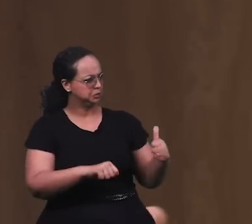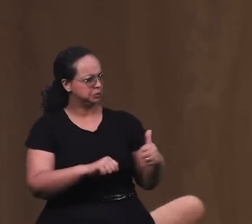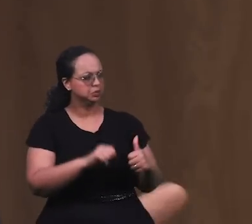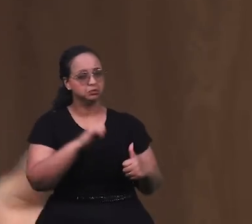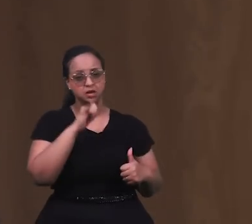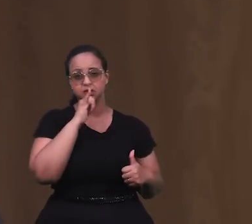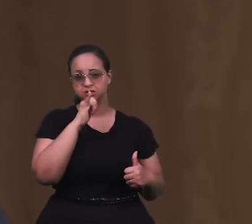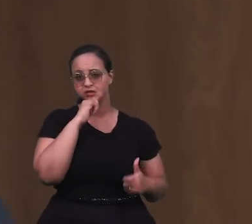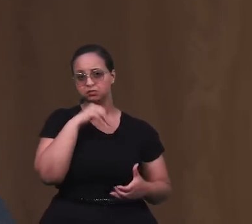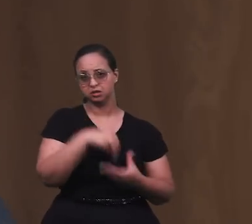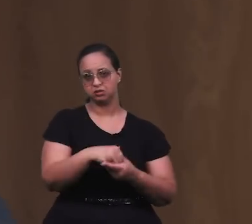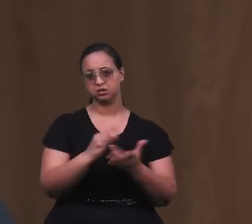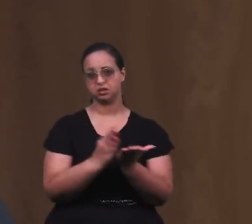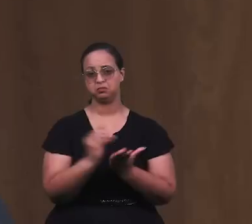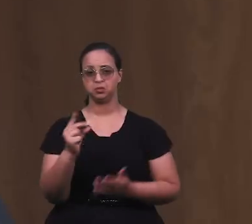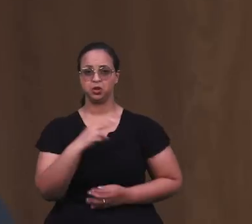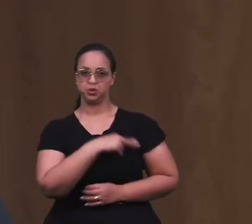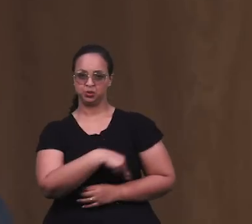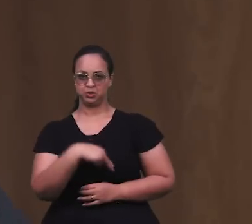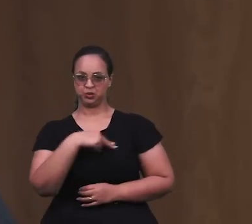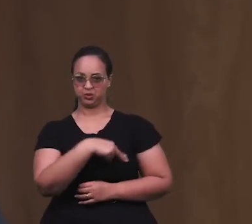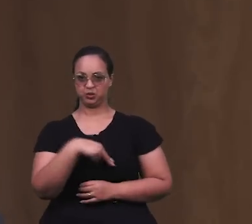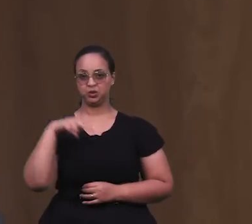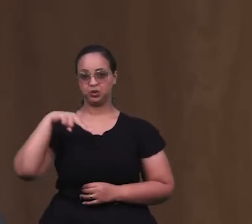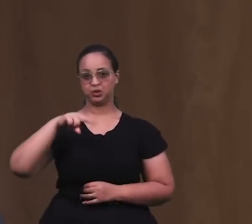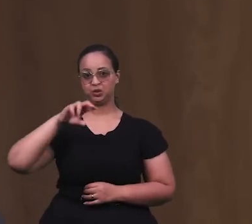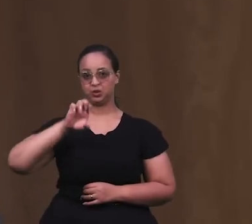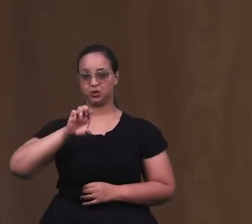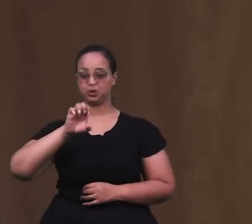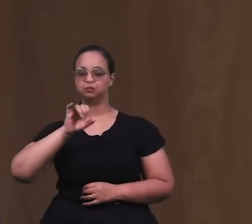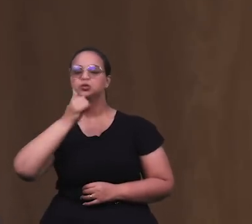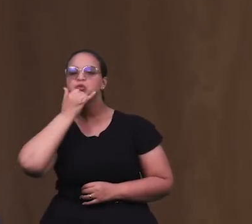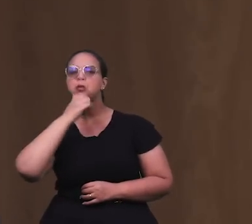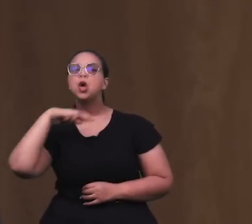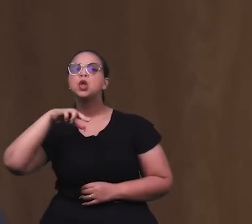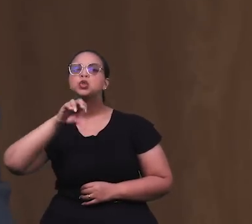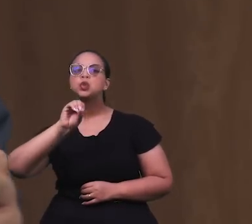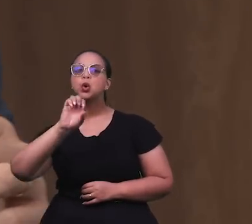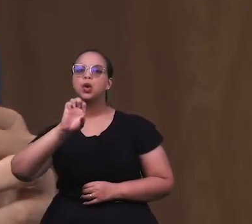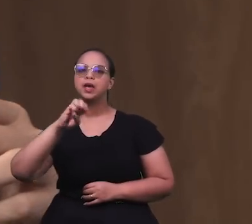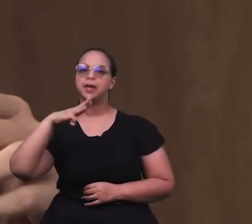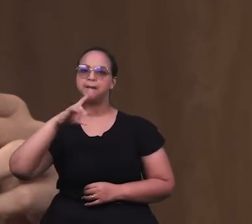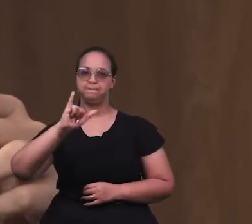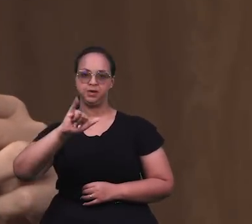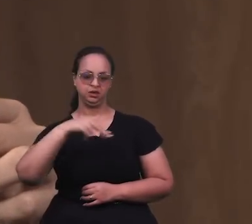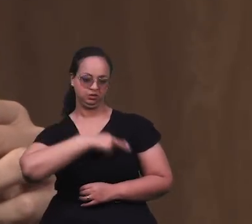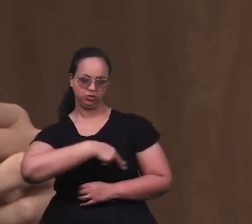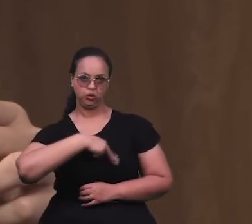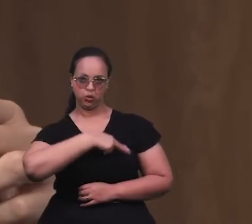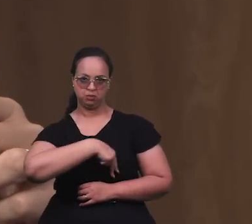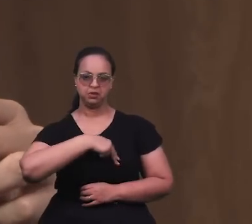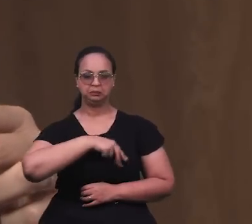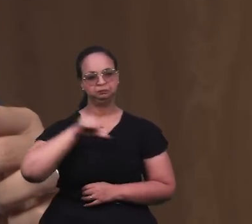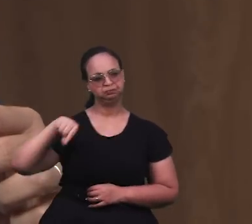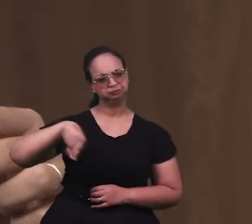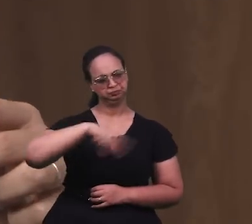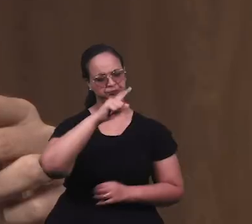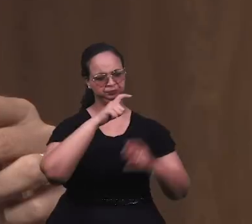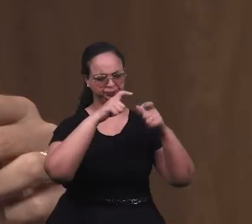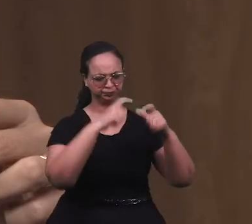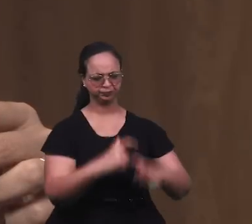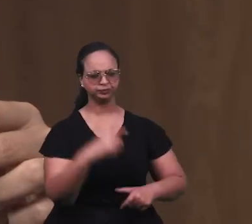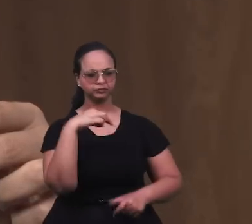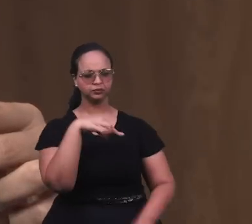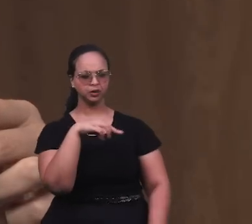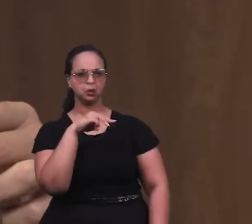exemplo bíblico, Noemi, a história de Noemi, quando ela vai para Moabe e ela